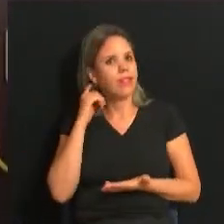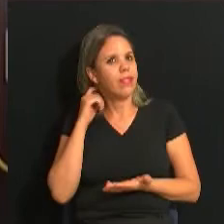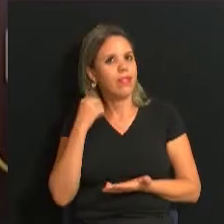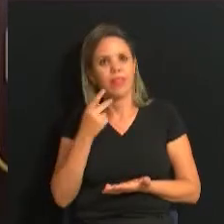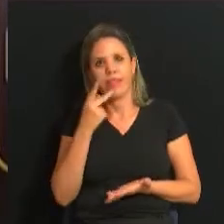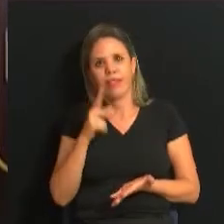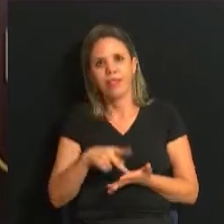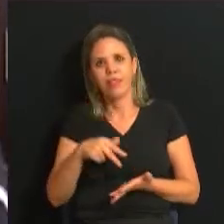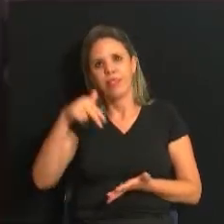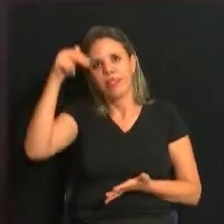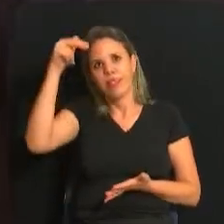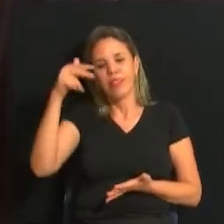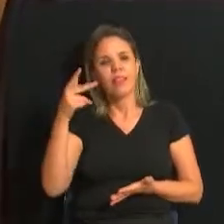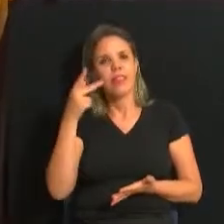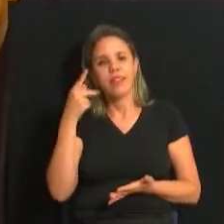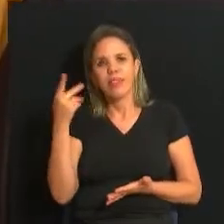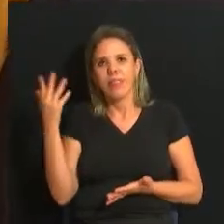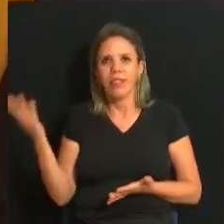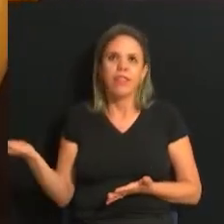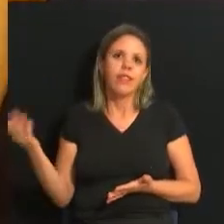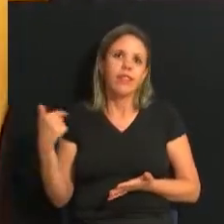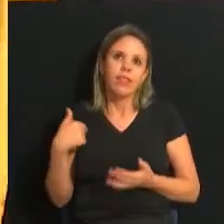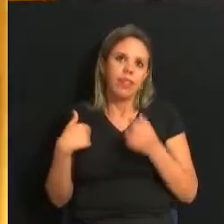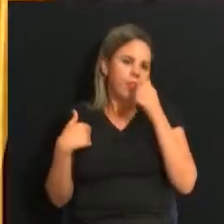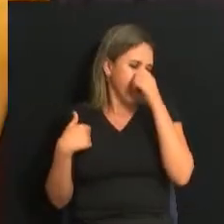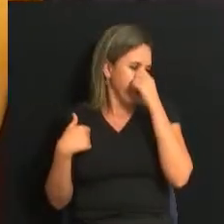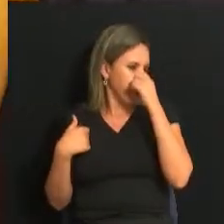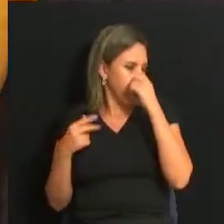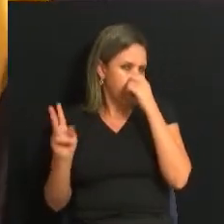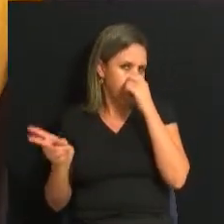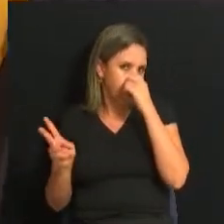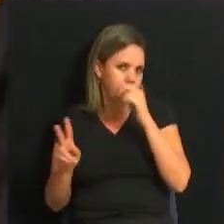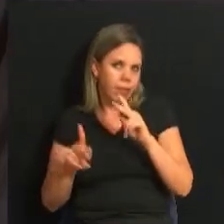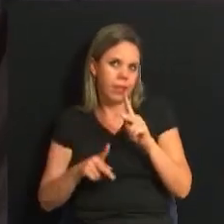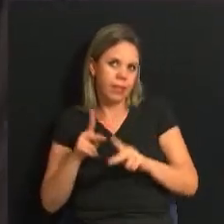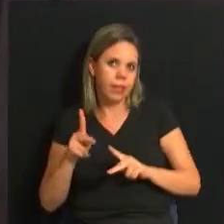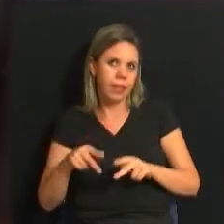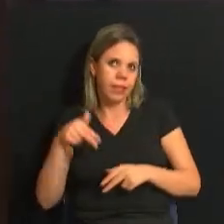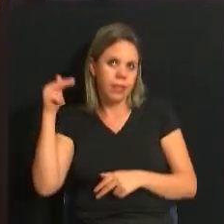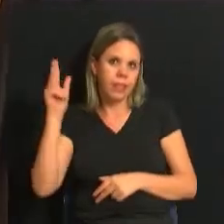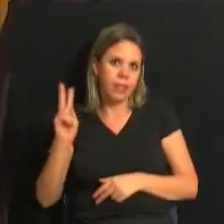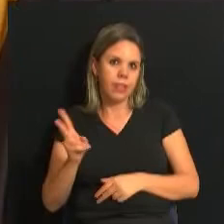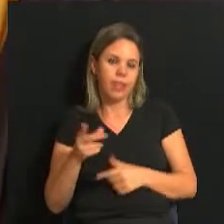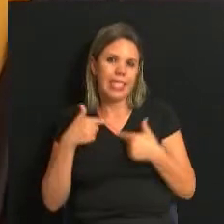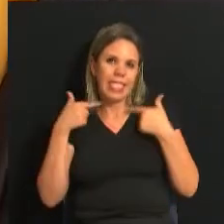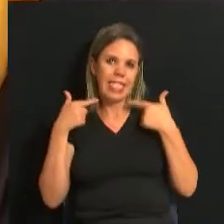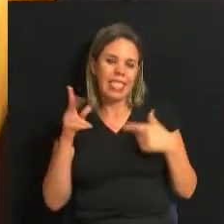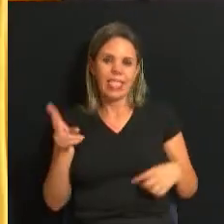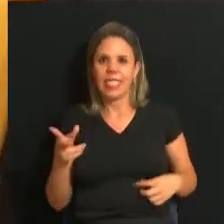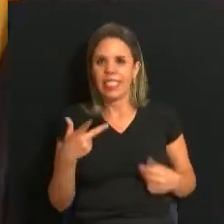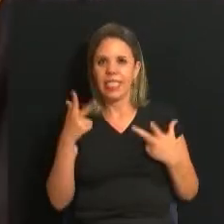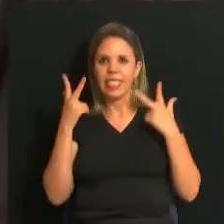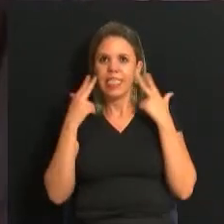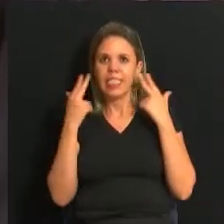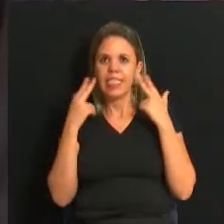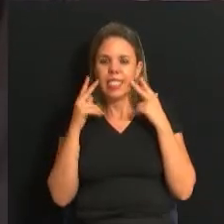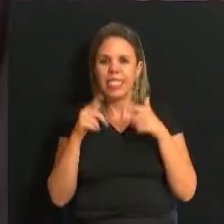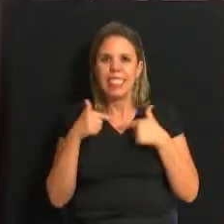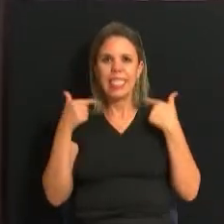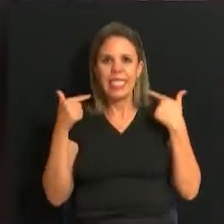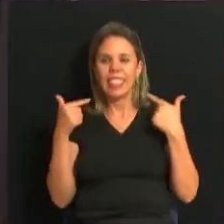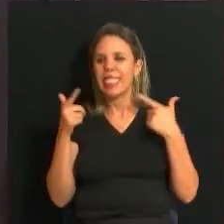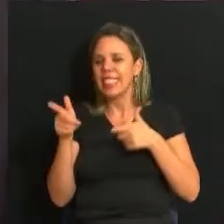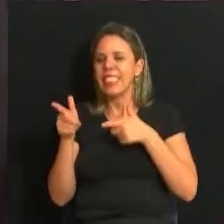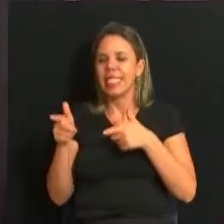nordestino, né? Sou do Ceará. Aí sempre, todo nordestino cearense é direto, né? Risado no rosto, tirando